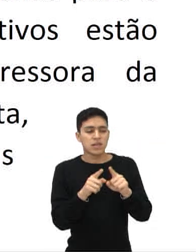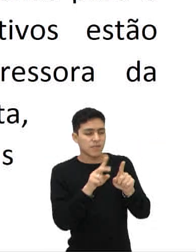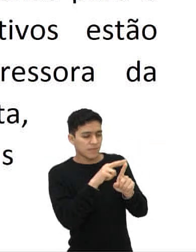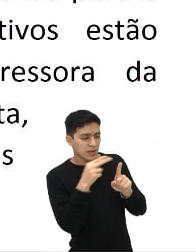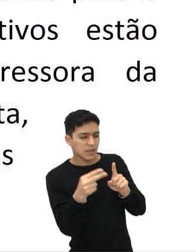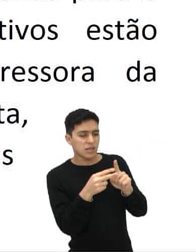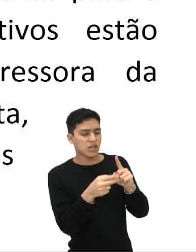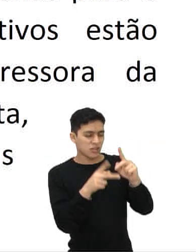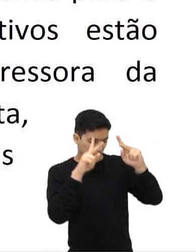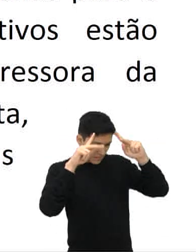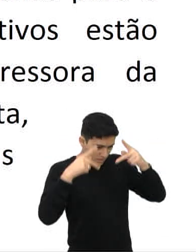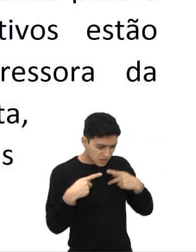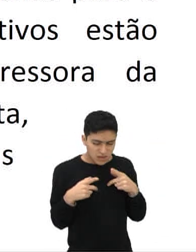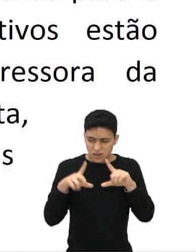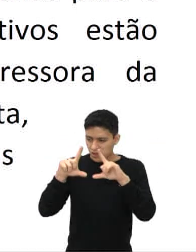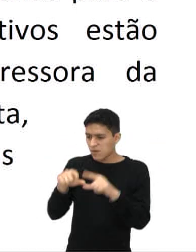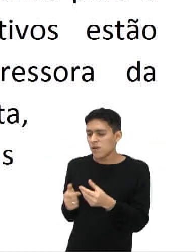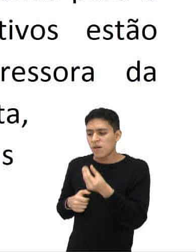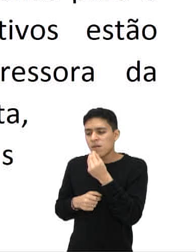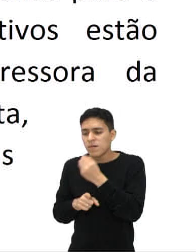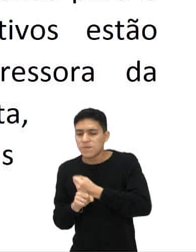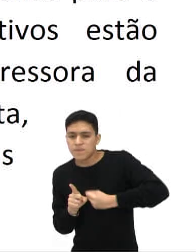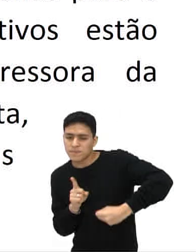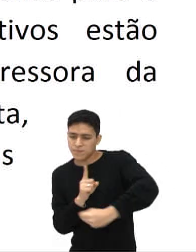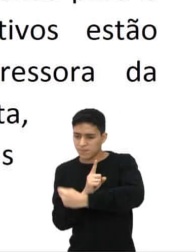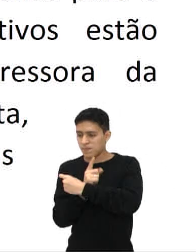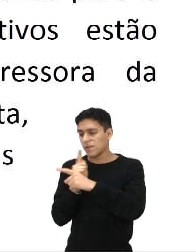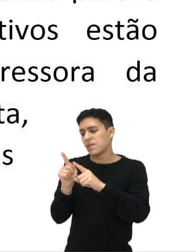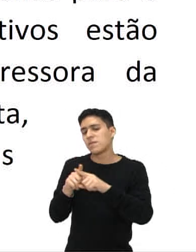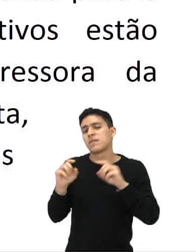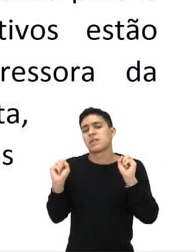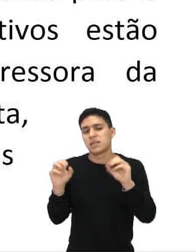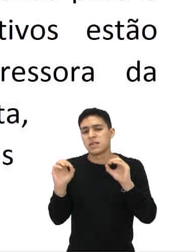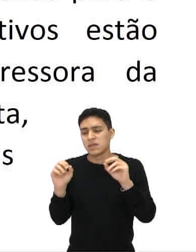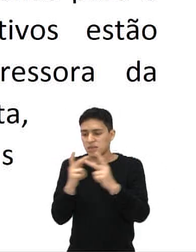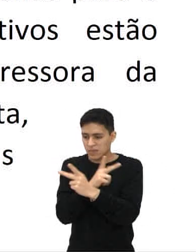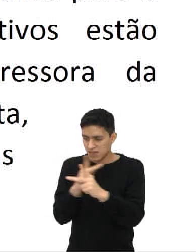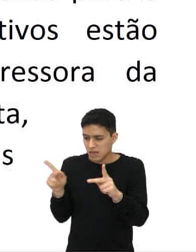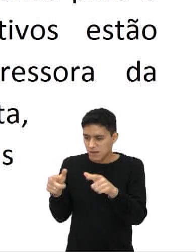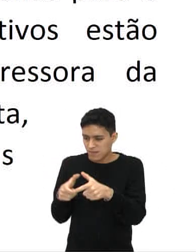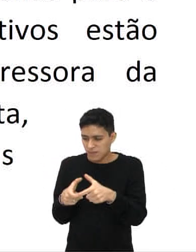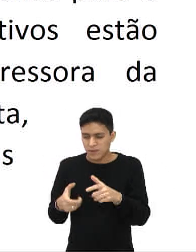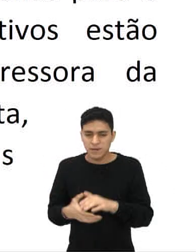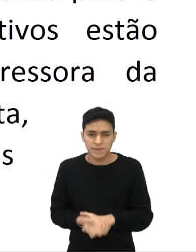individualista, diminuindo as oportunidades sociais e educativas dessa minoria.